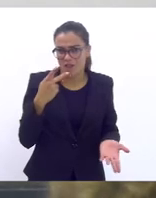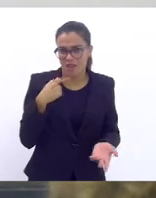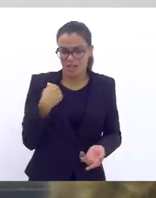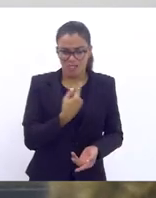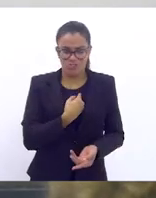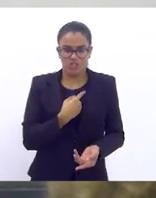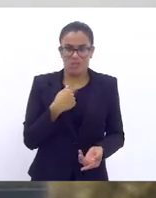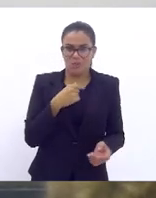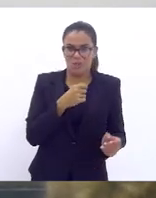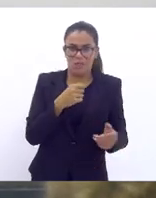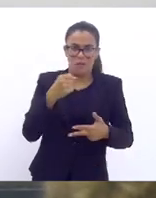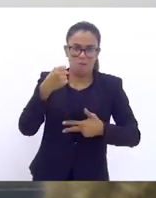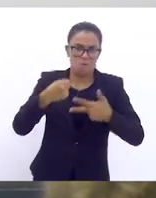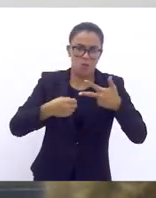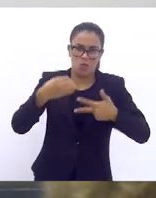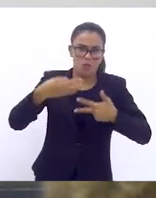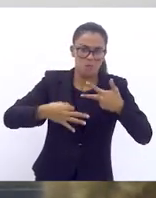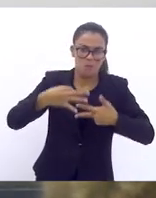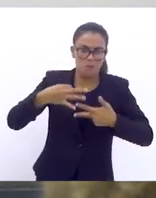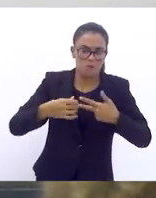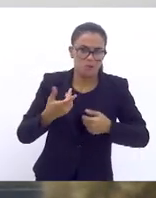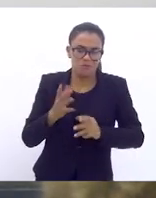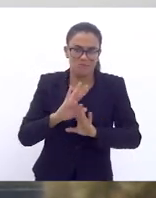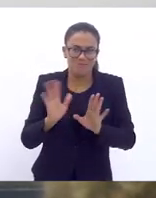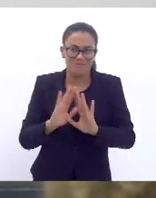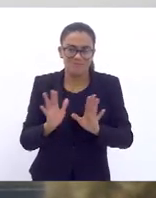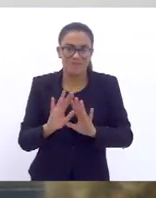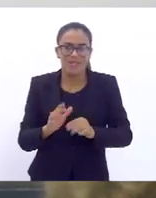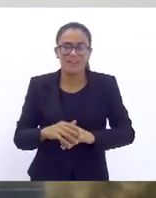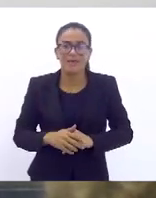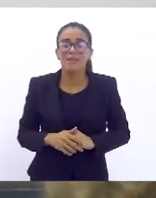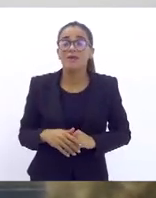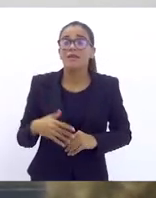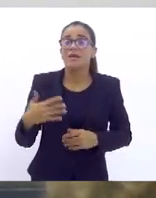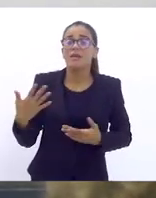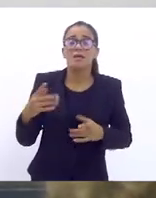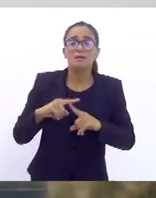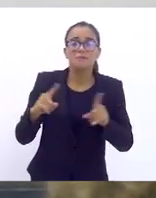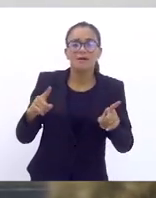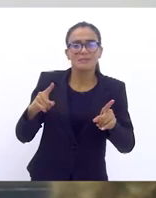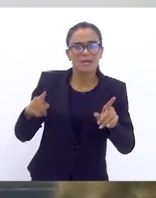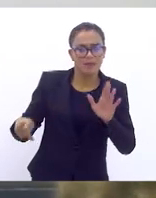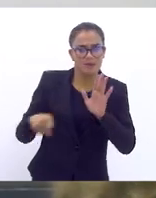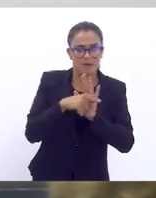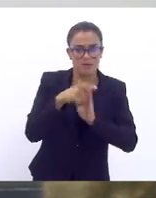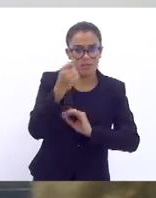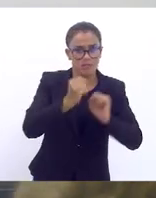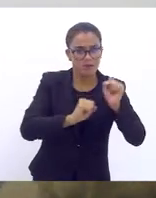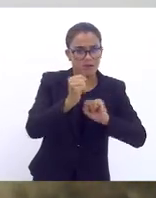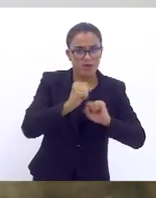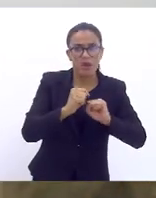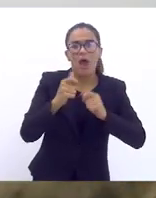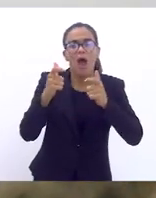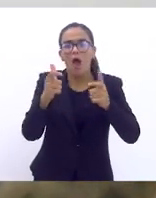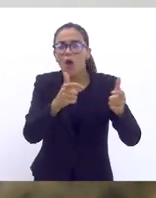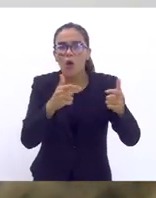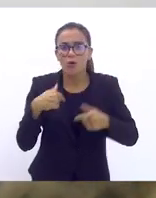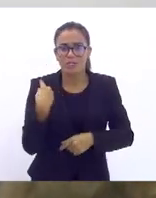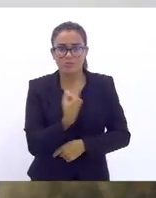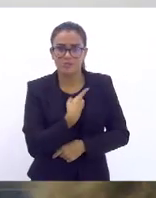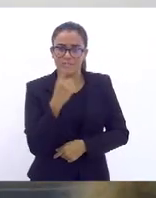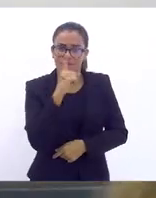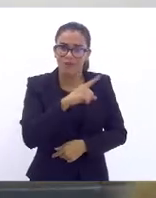poder público só acho que o poder público tem uma responsabilidade mas a própria indústria aonde é que a gente falhou